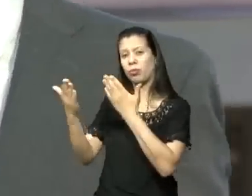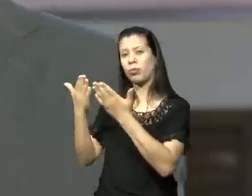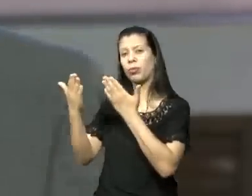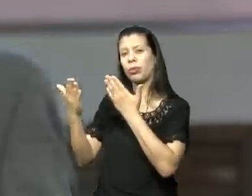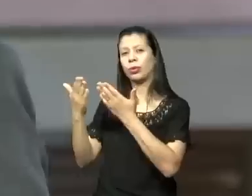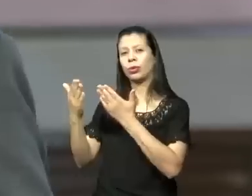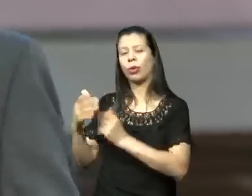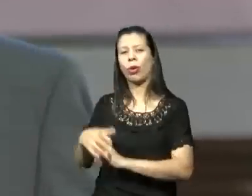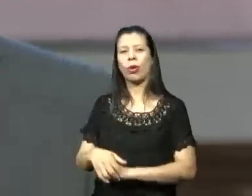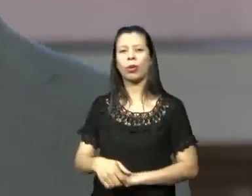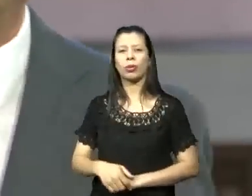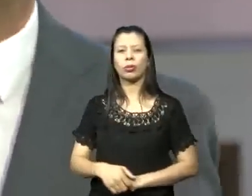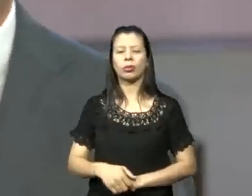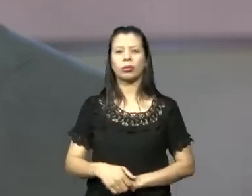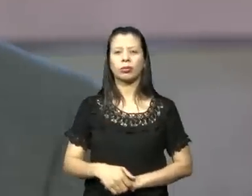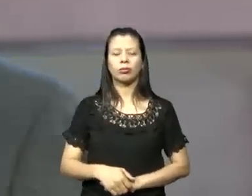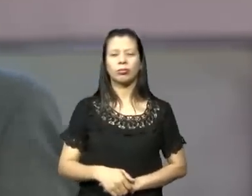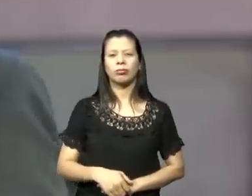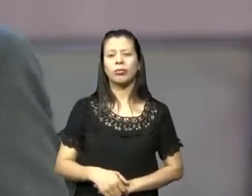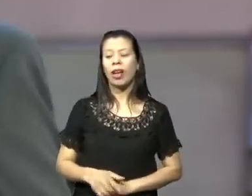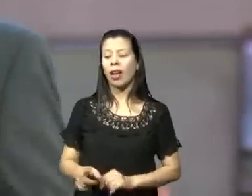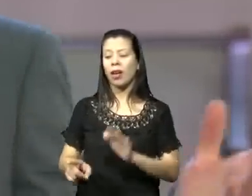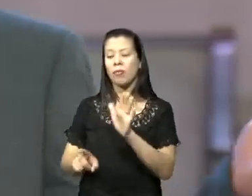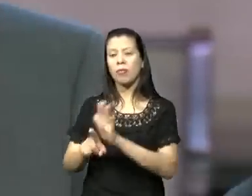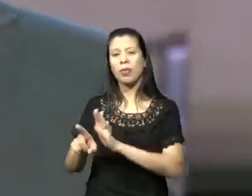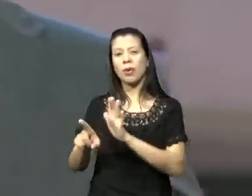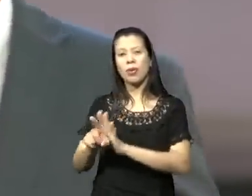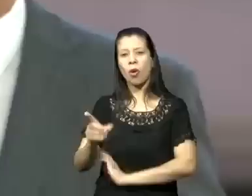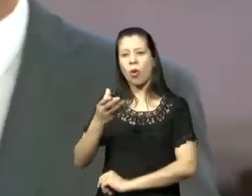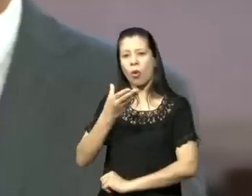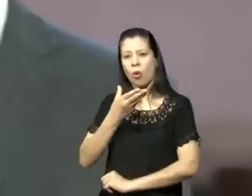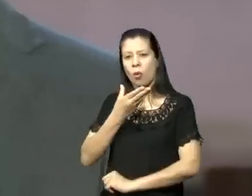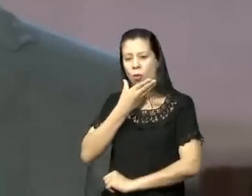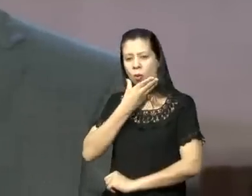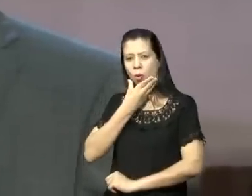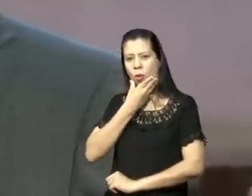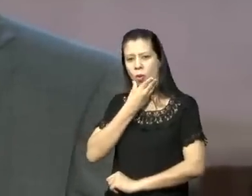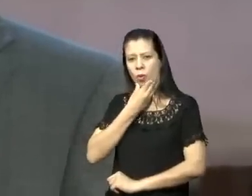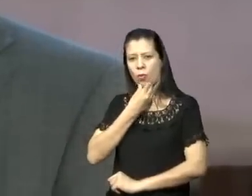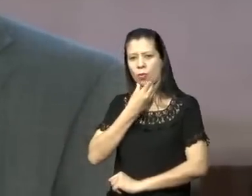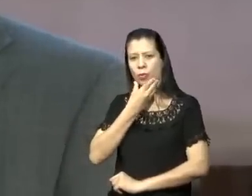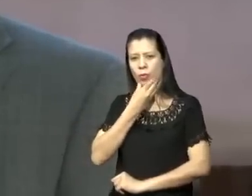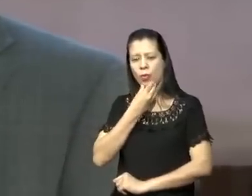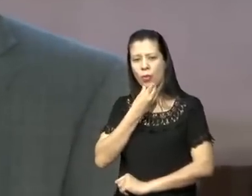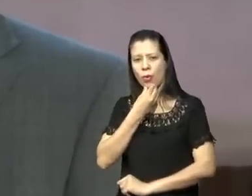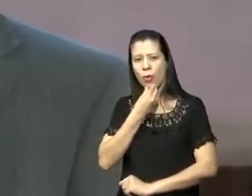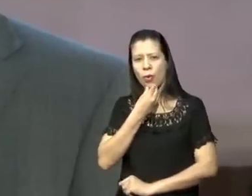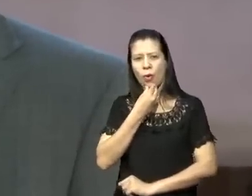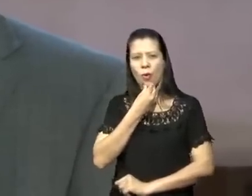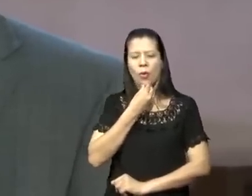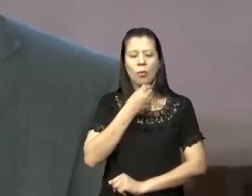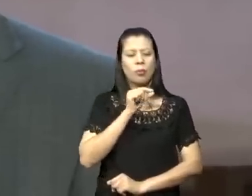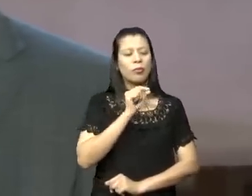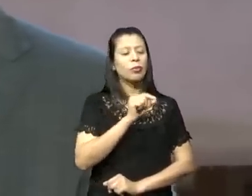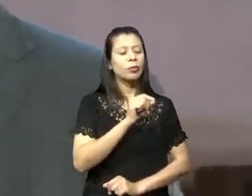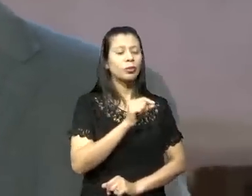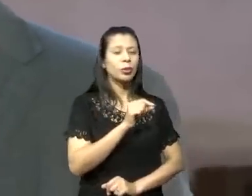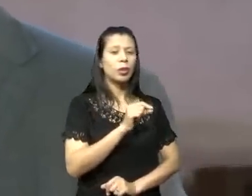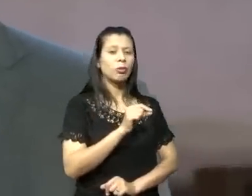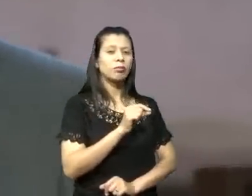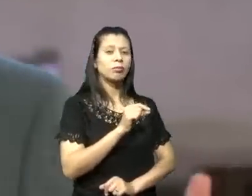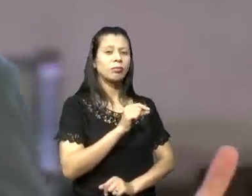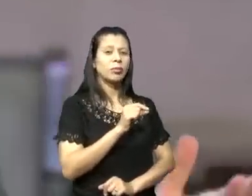e o psicólogo disse o que você sente Eu estou apaixonado por uma garota jovem que trabalha na minha empresa linda